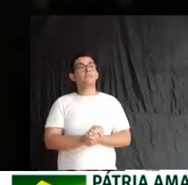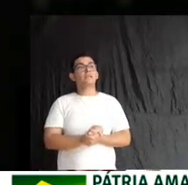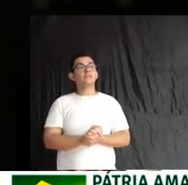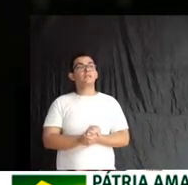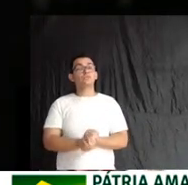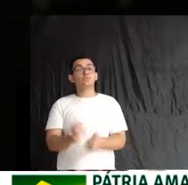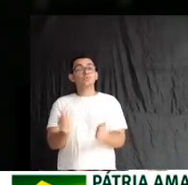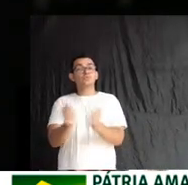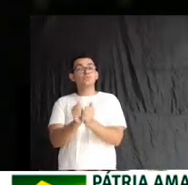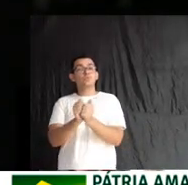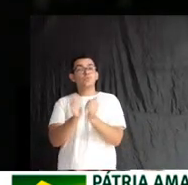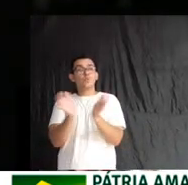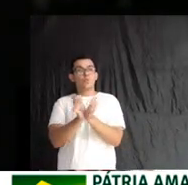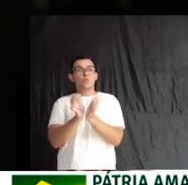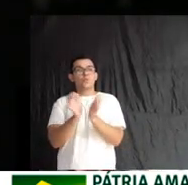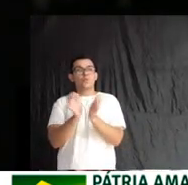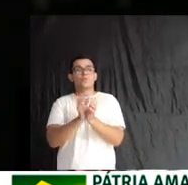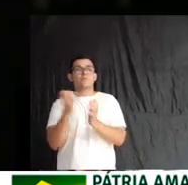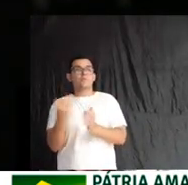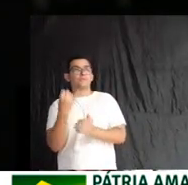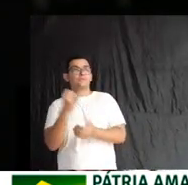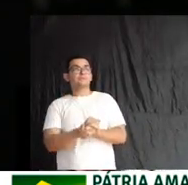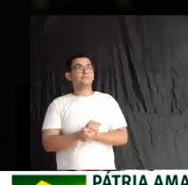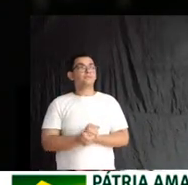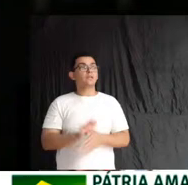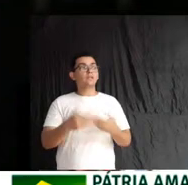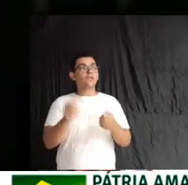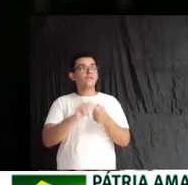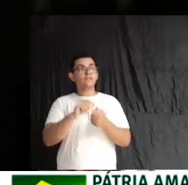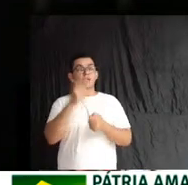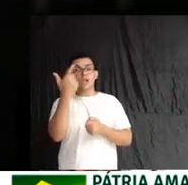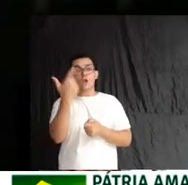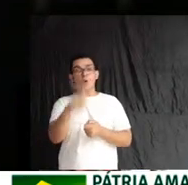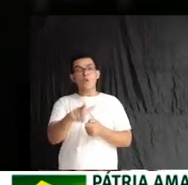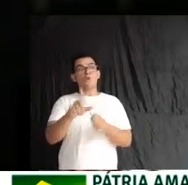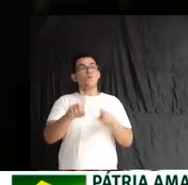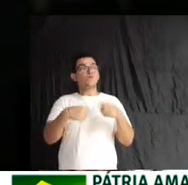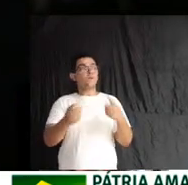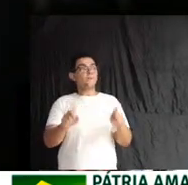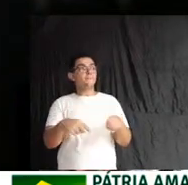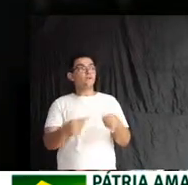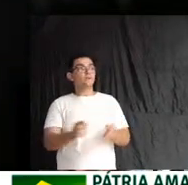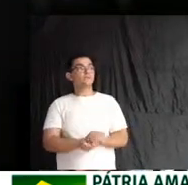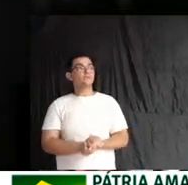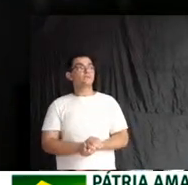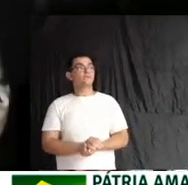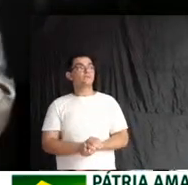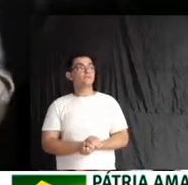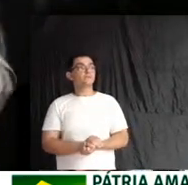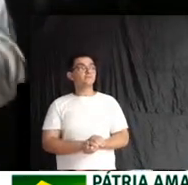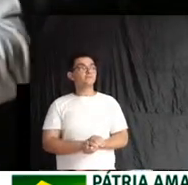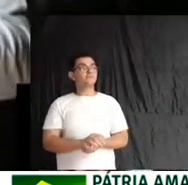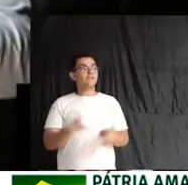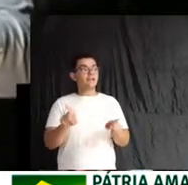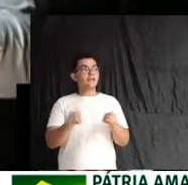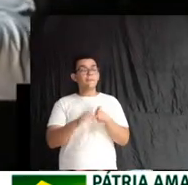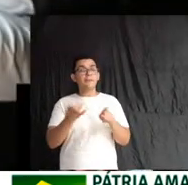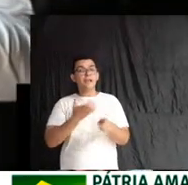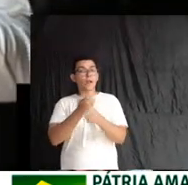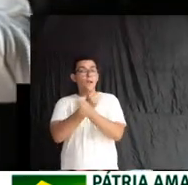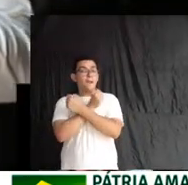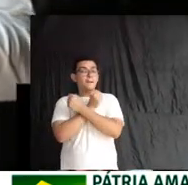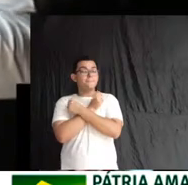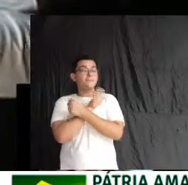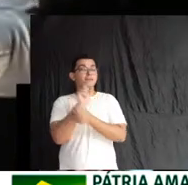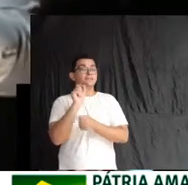com a companhia. Vamos de mais músicas? Vamos de mais sucesso para você? Posso mandar alô sem rótulo? Manda. Alô sem